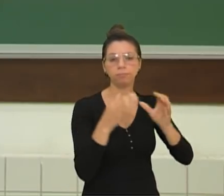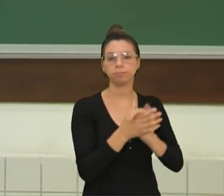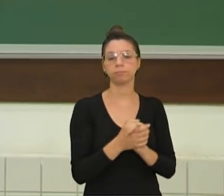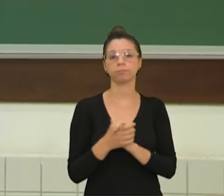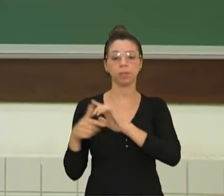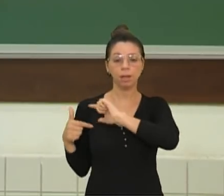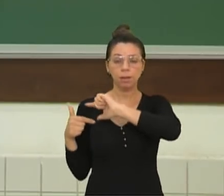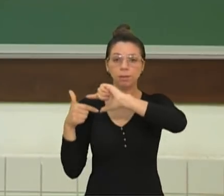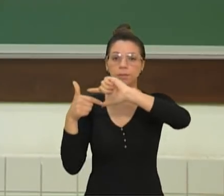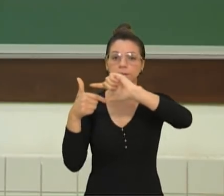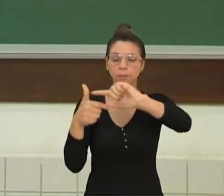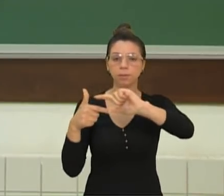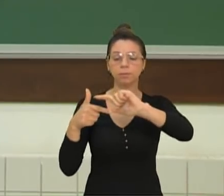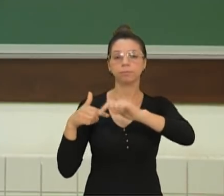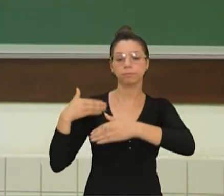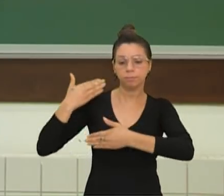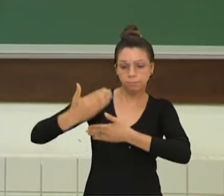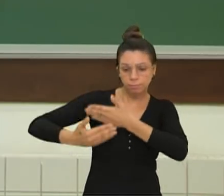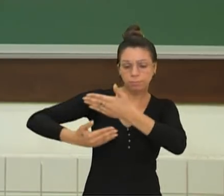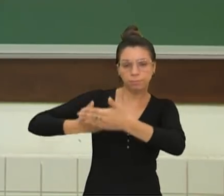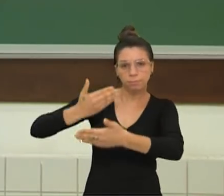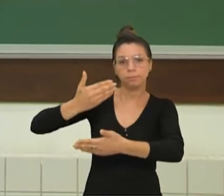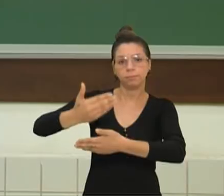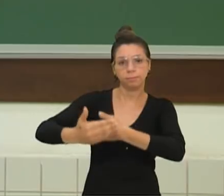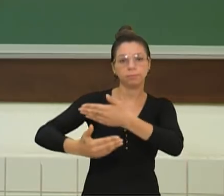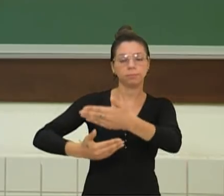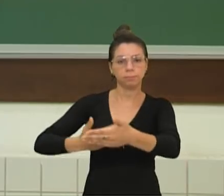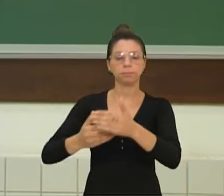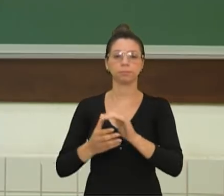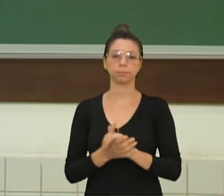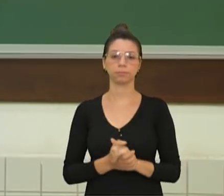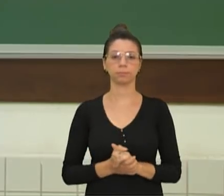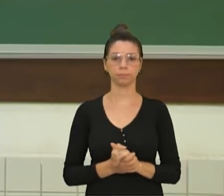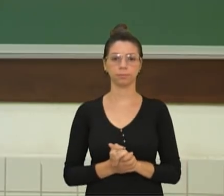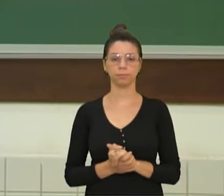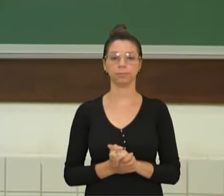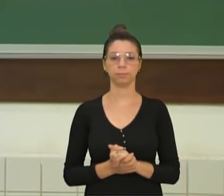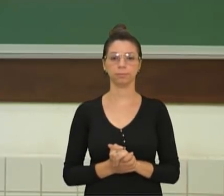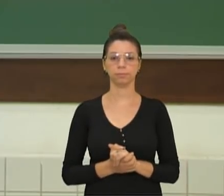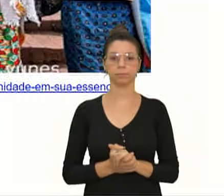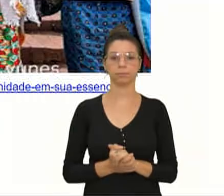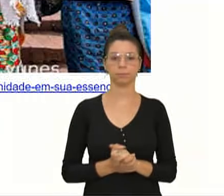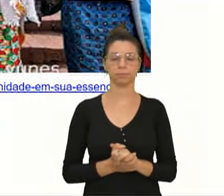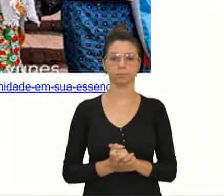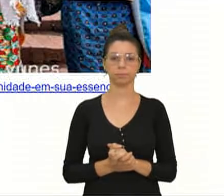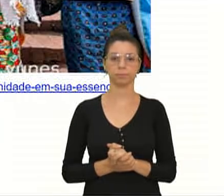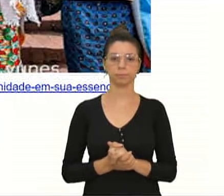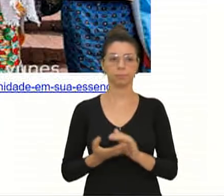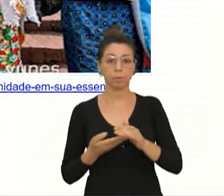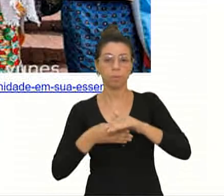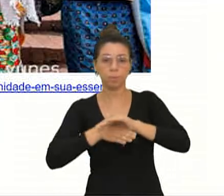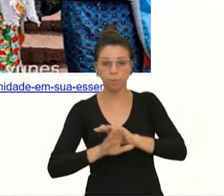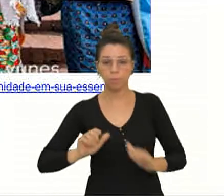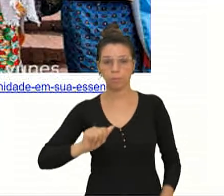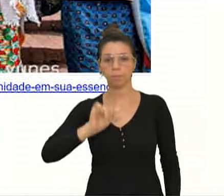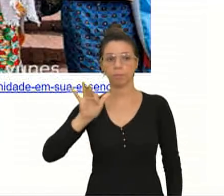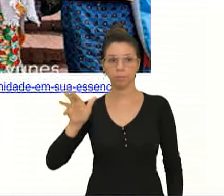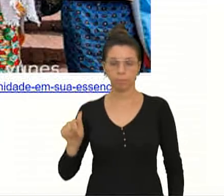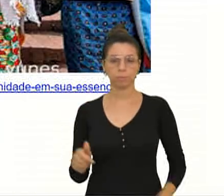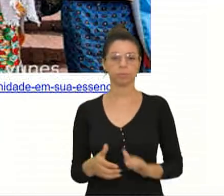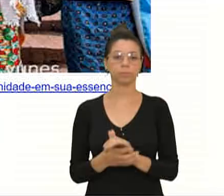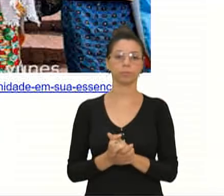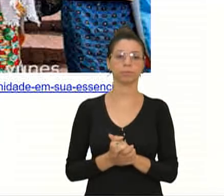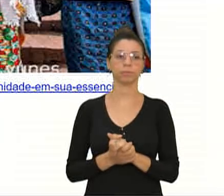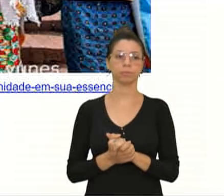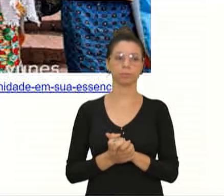tradições a todas as gerações que vão surgindo depois. Os costumes africanos, né? O